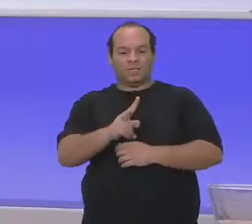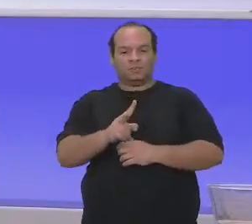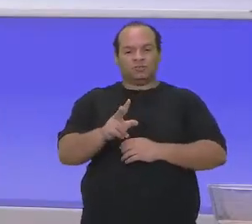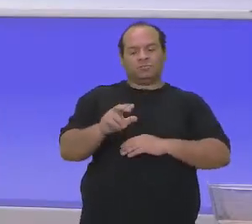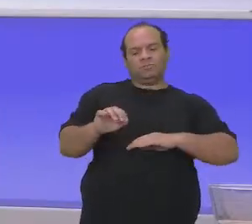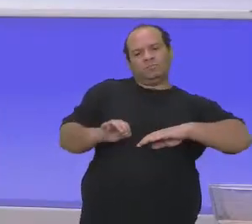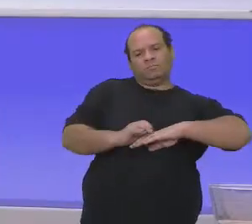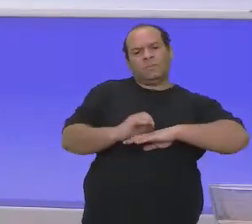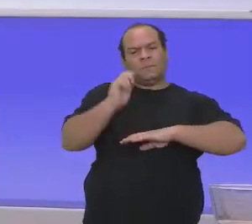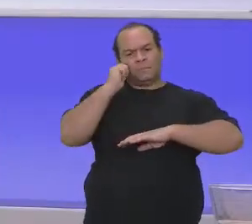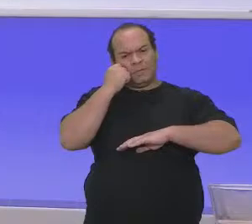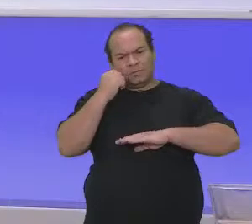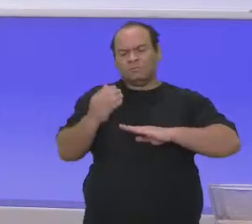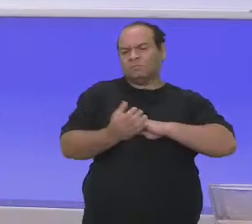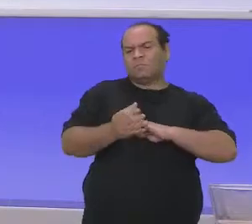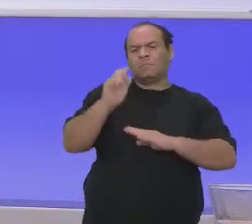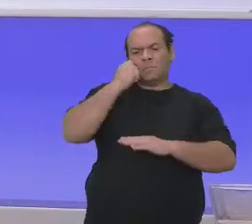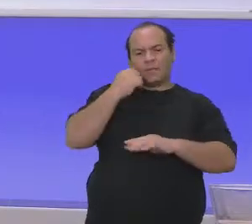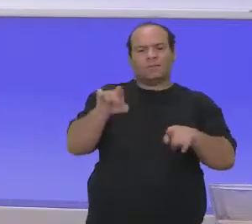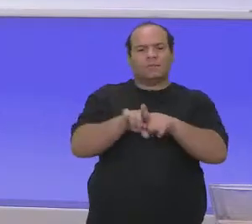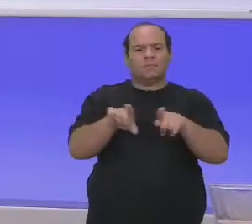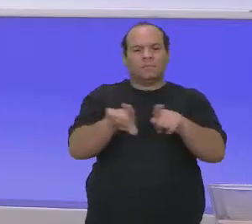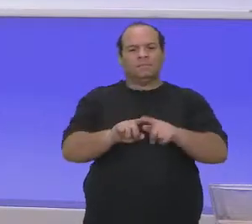calça preta e um sapato preto também.